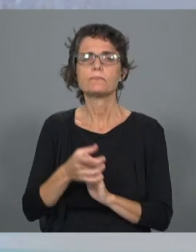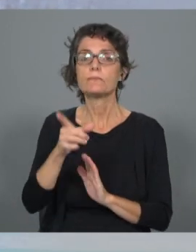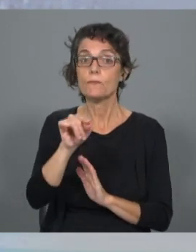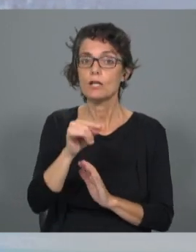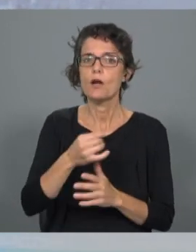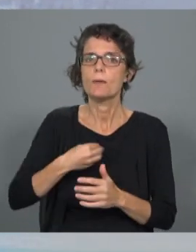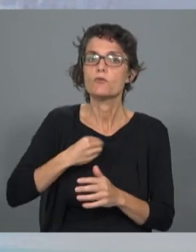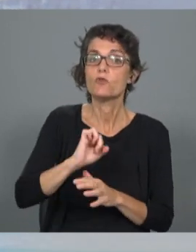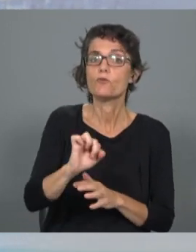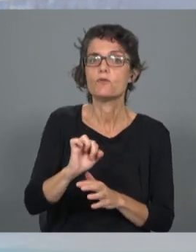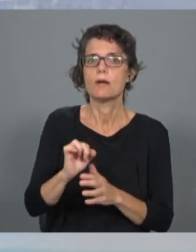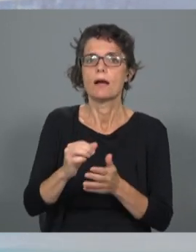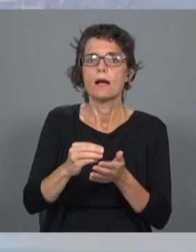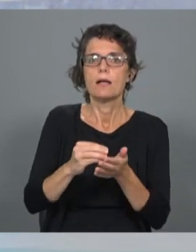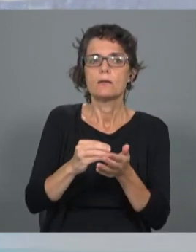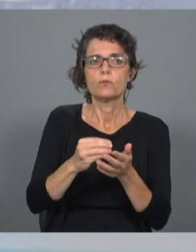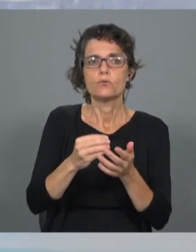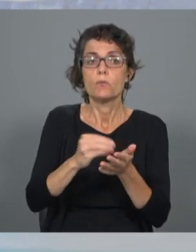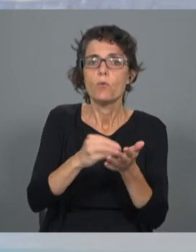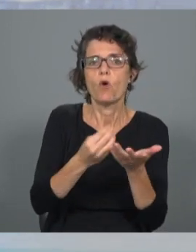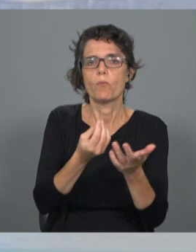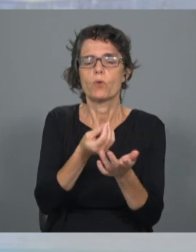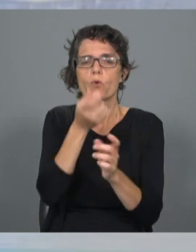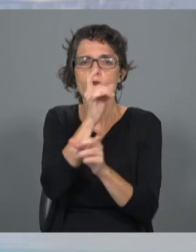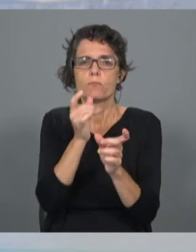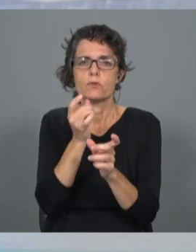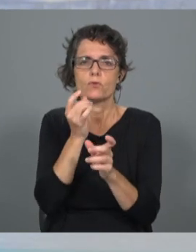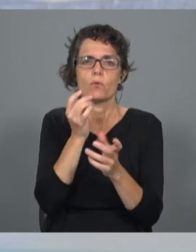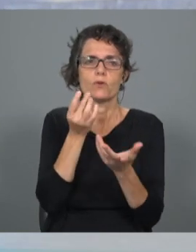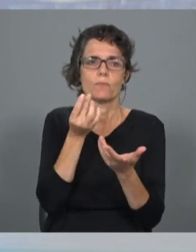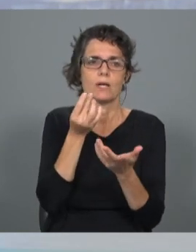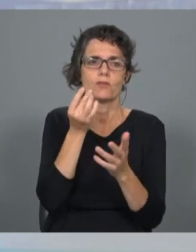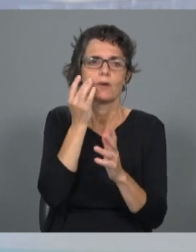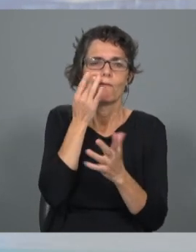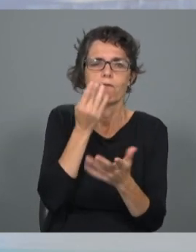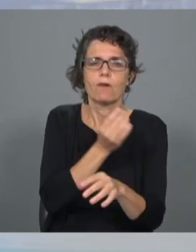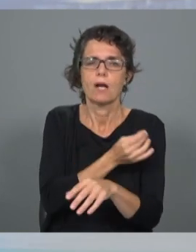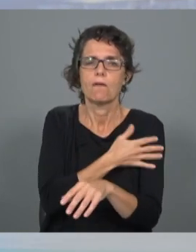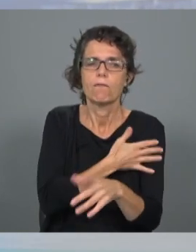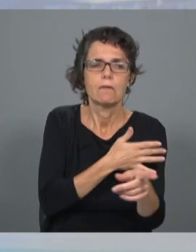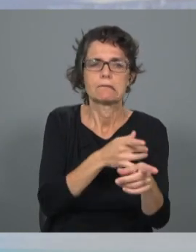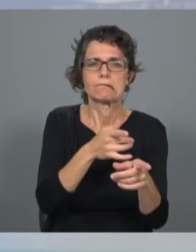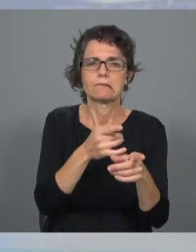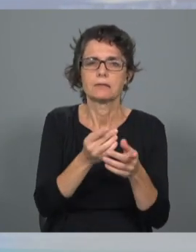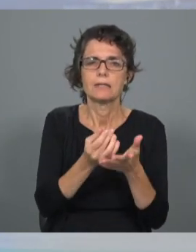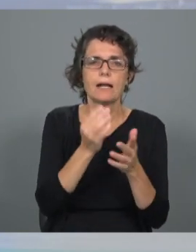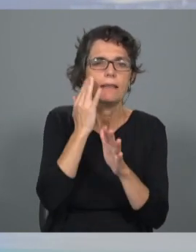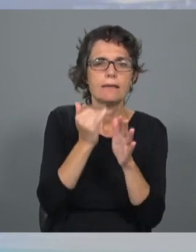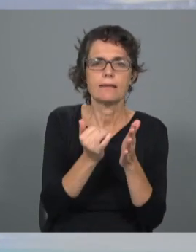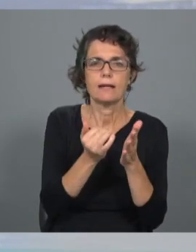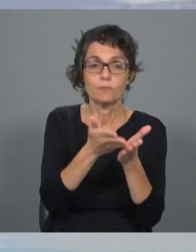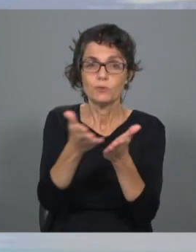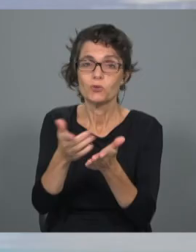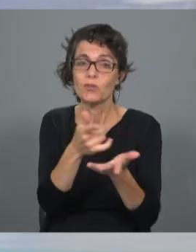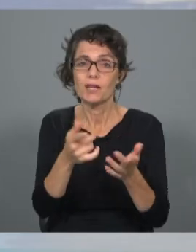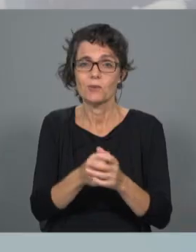frágeis e estar ali, como se costuma dizer, não apenas para salvar almas, mas para recuperar o homem todo, em todas as suas circunstâncias de